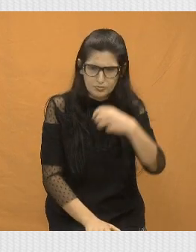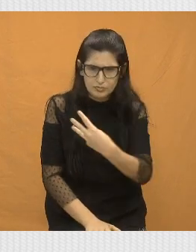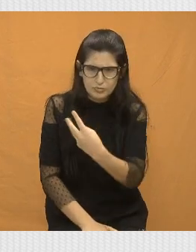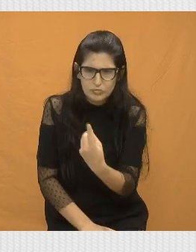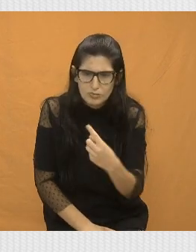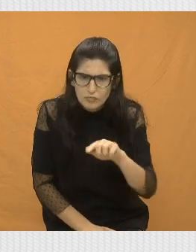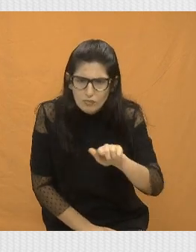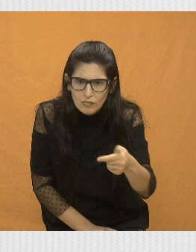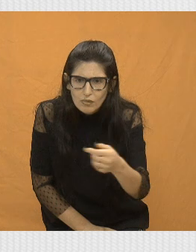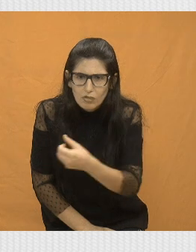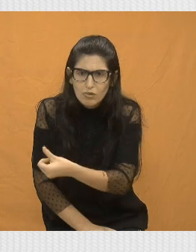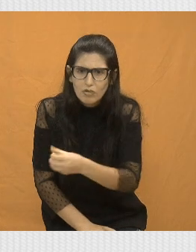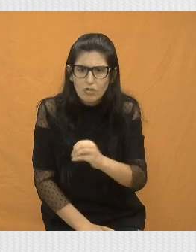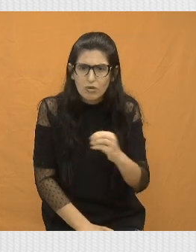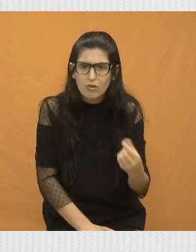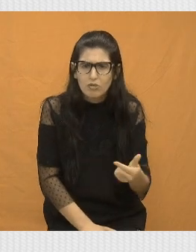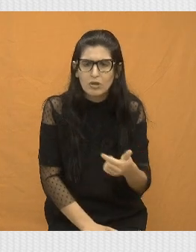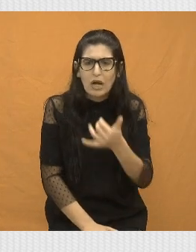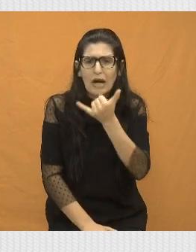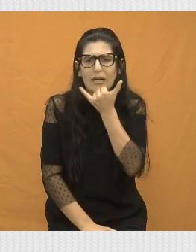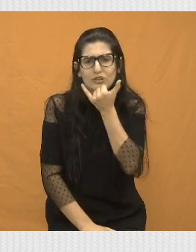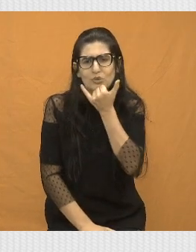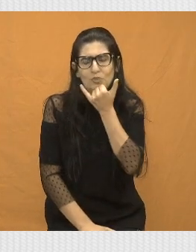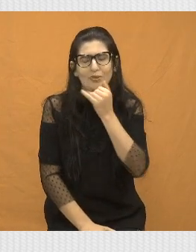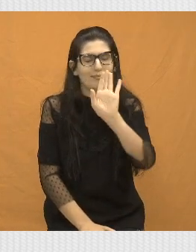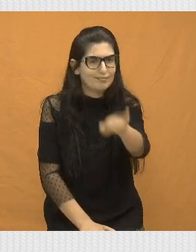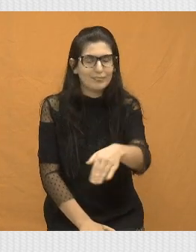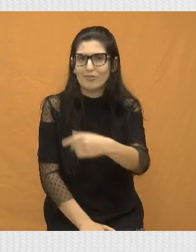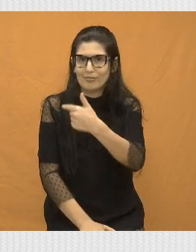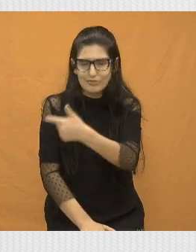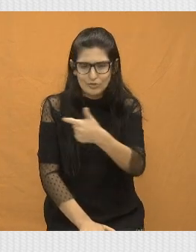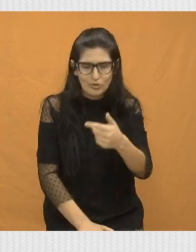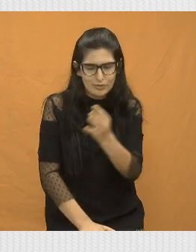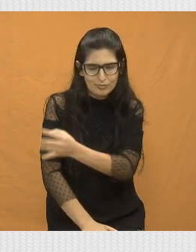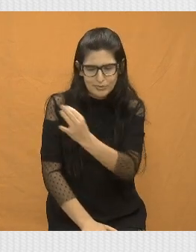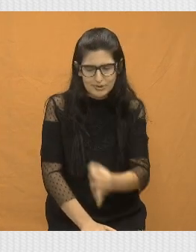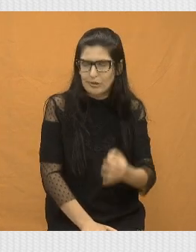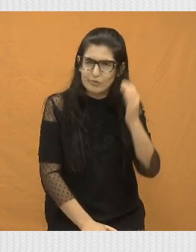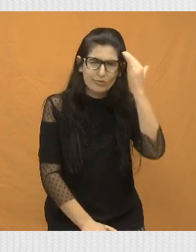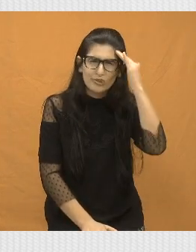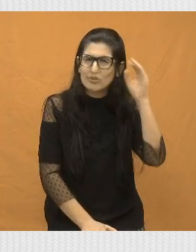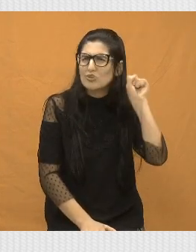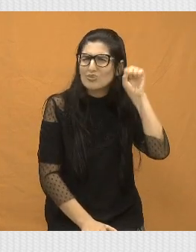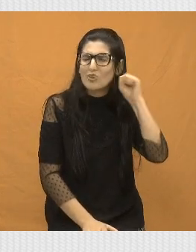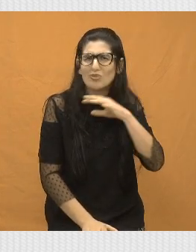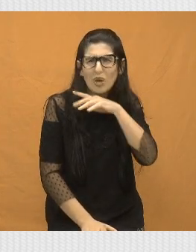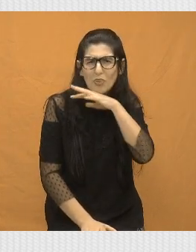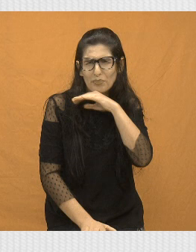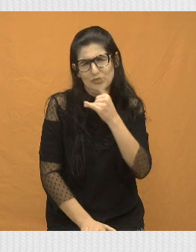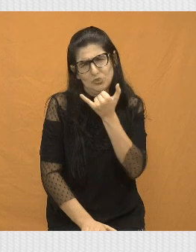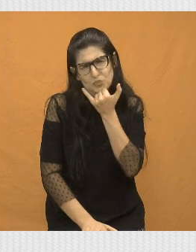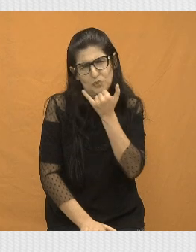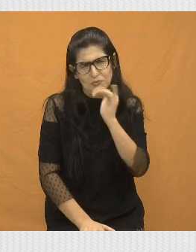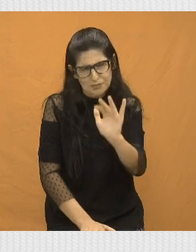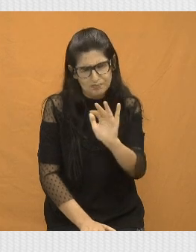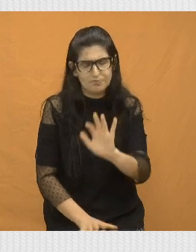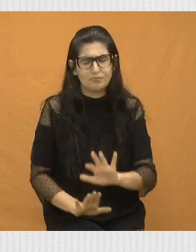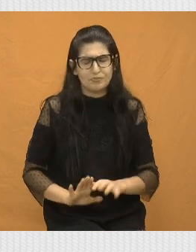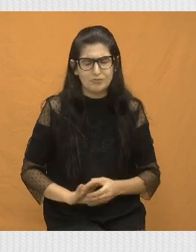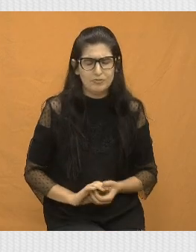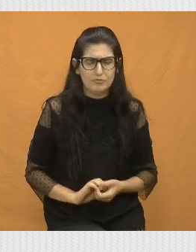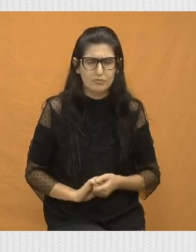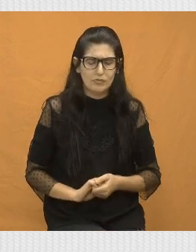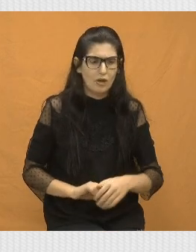de 22%. Faço lembrar que o exercício não se encerrou, então ainda cabe todas as execuções, porque tem